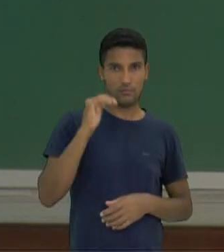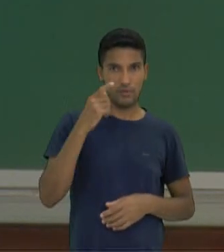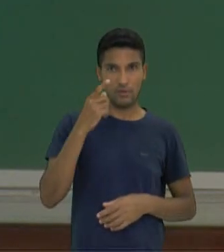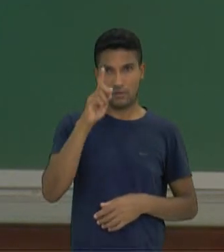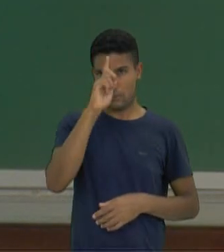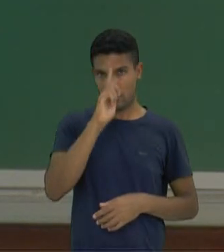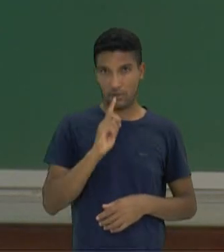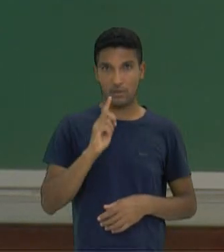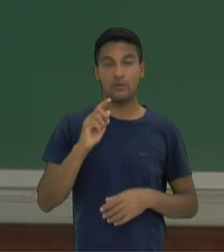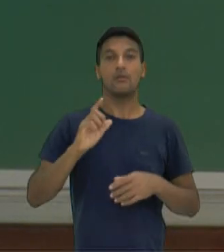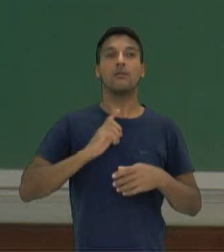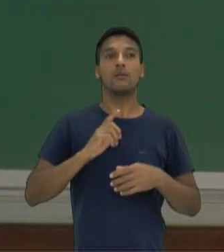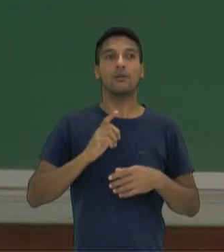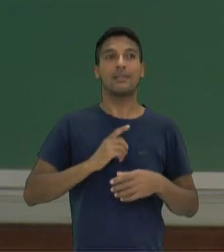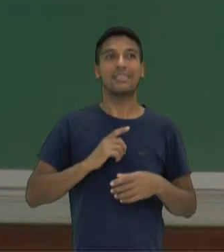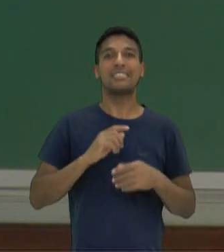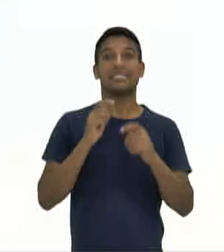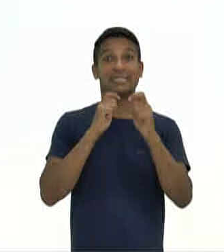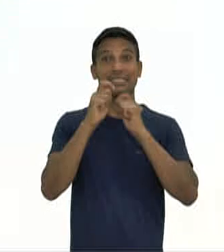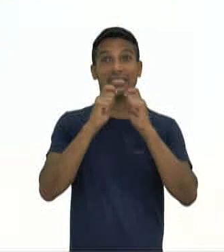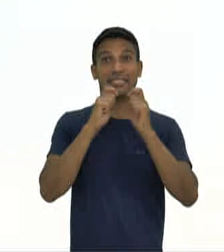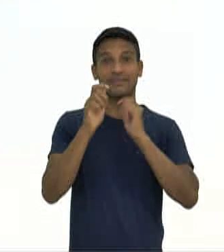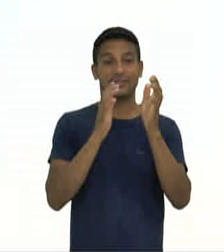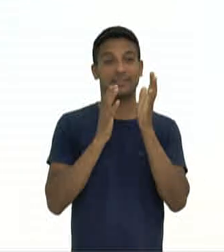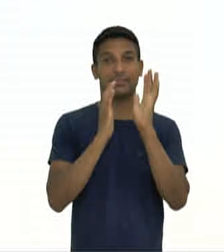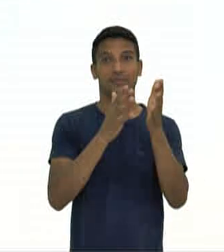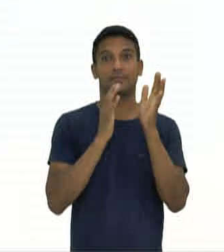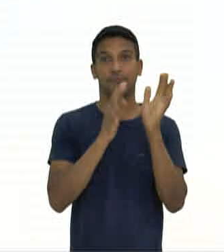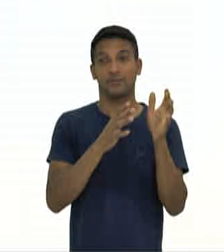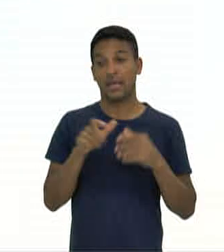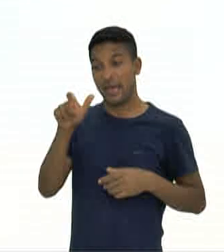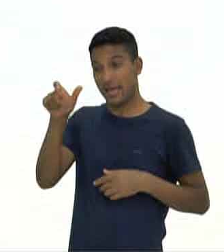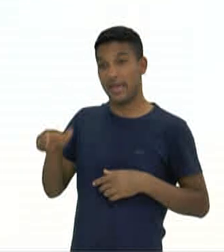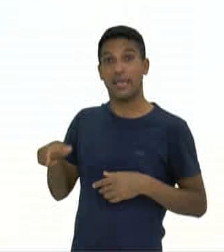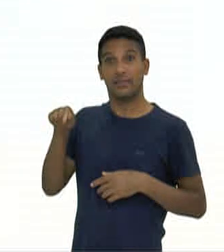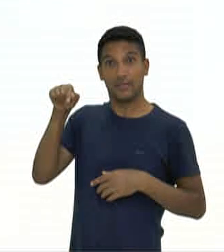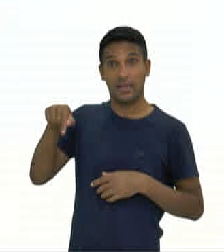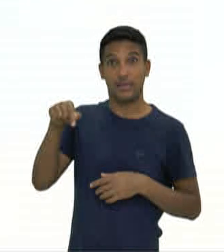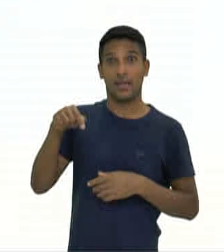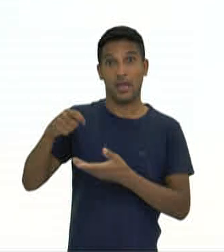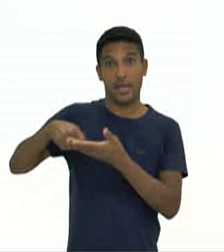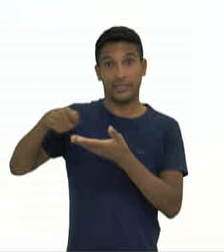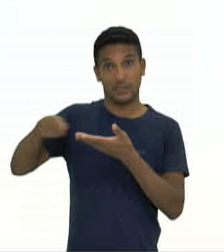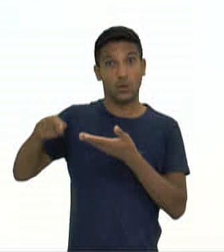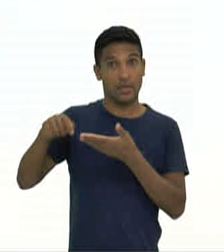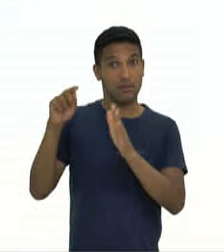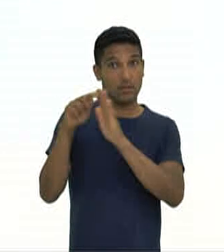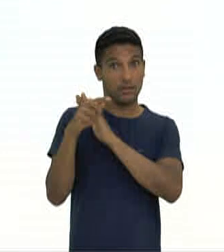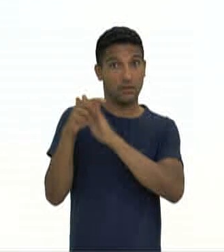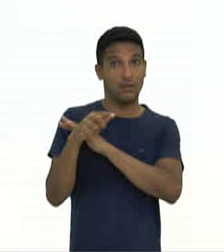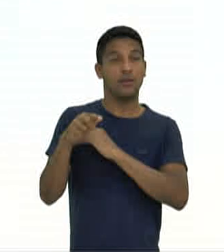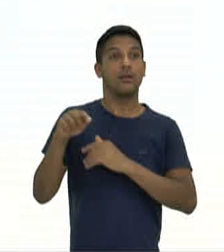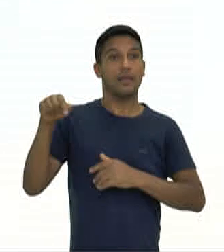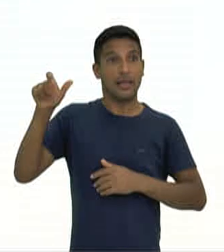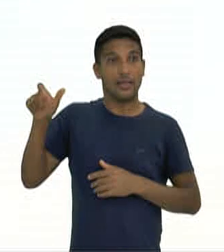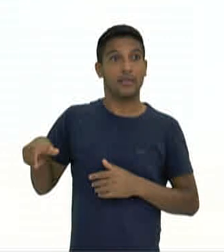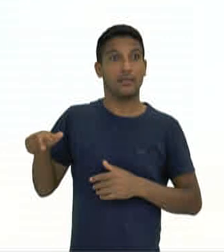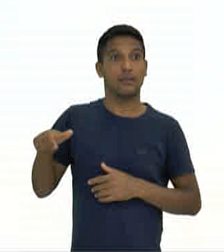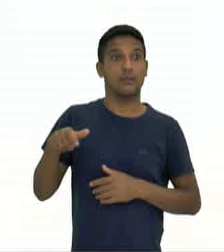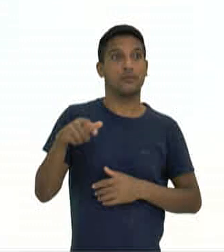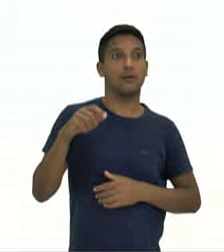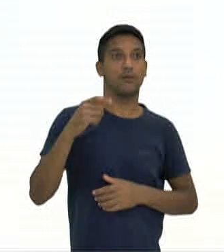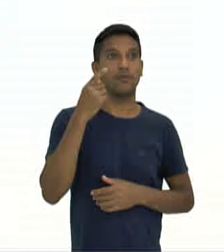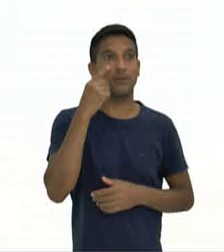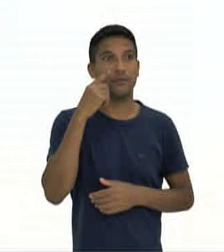o escritor Tony Brandão. Temos já o título, entrevista com Tony Brandão. Um dos